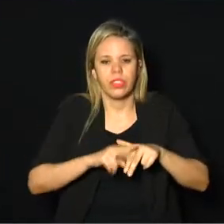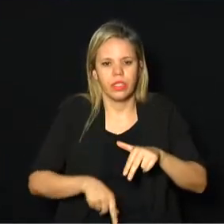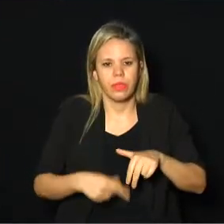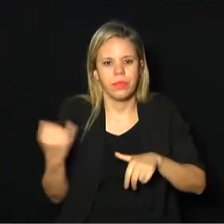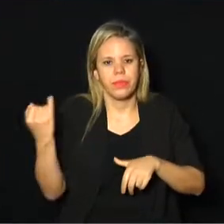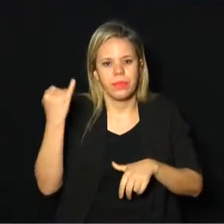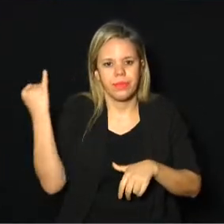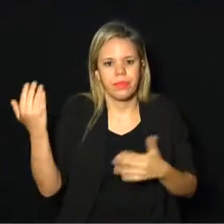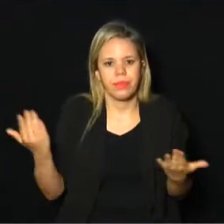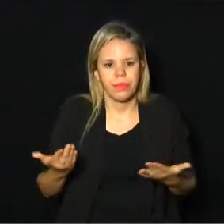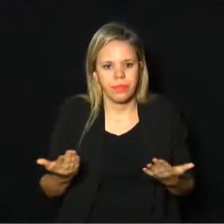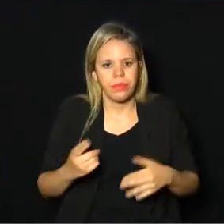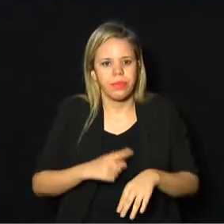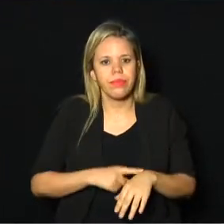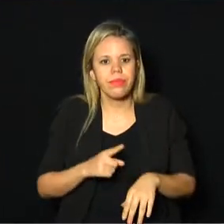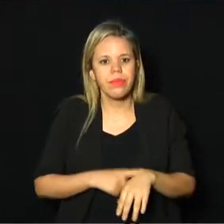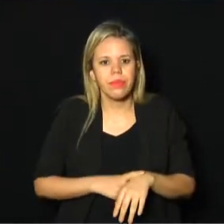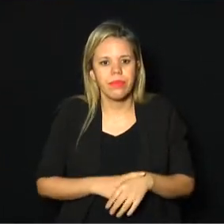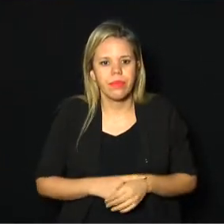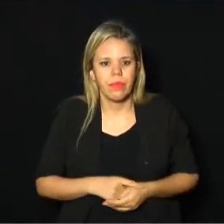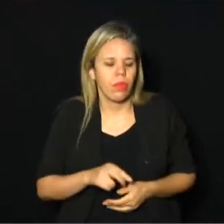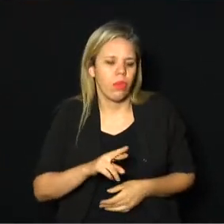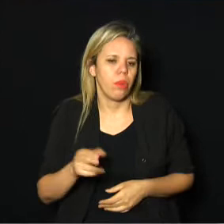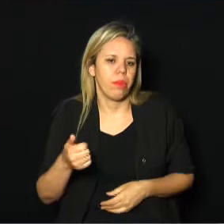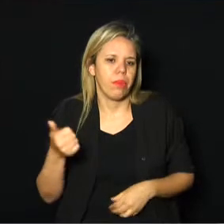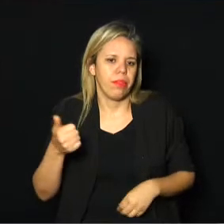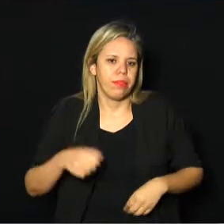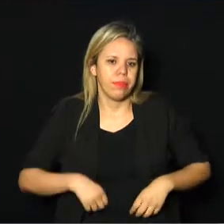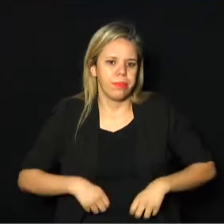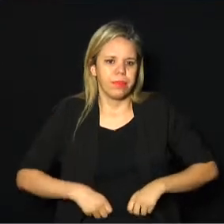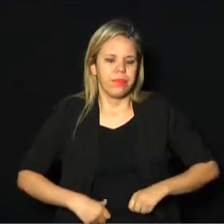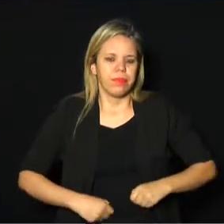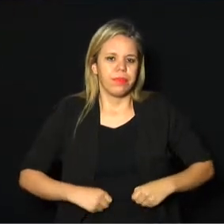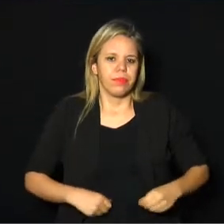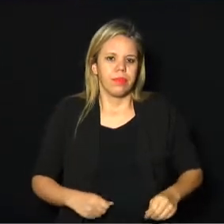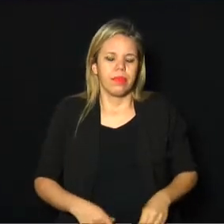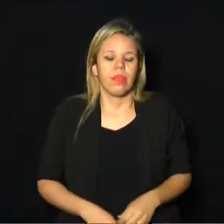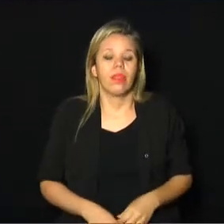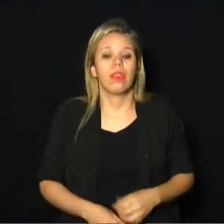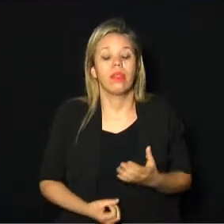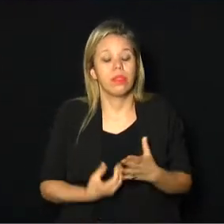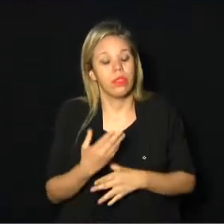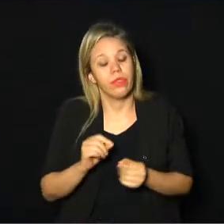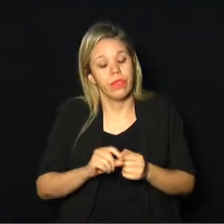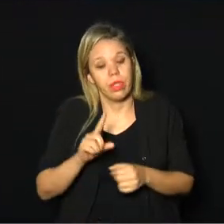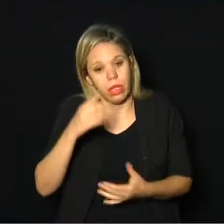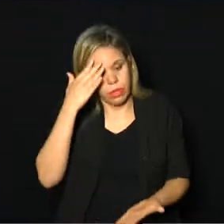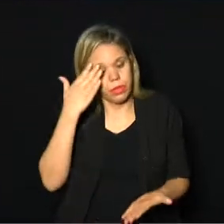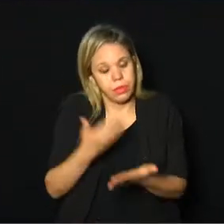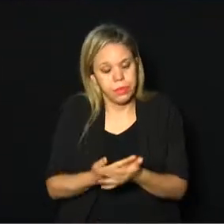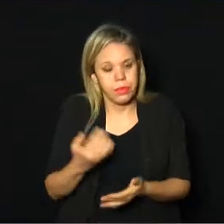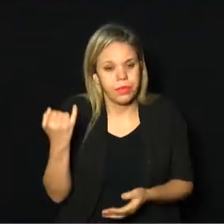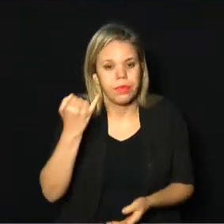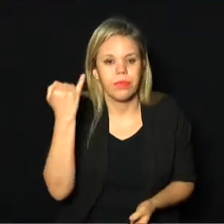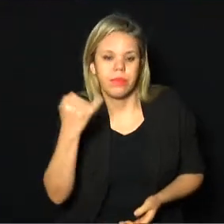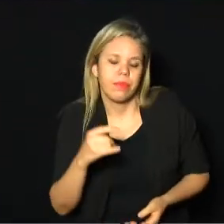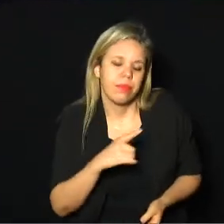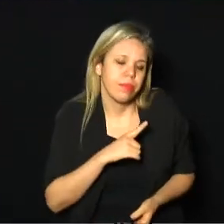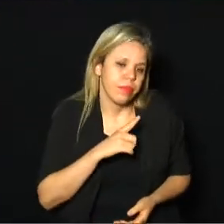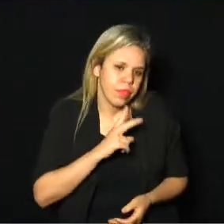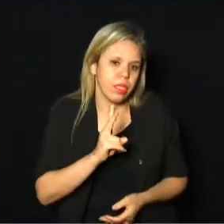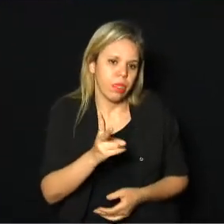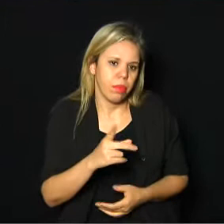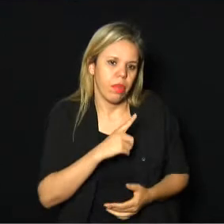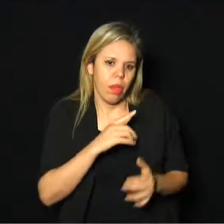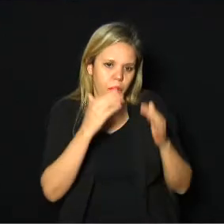importante nesse momento, né? Isso não é a primeira vez que nós tratamos disso, mas acredito que é importante que a gente esteja sempre